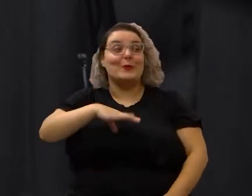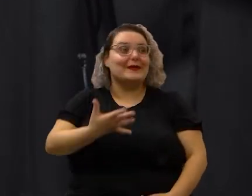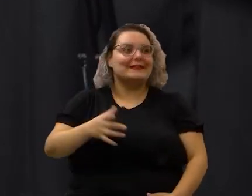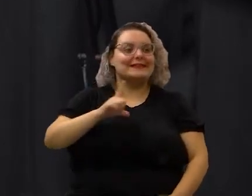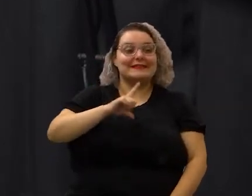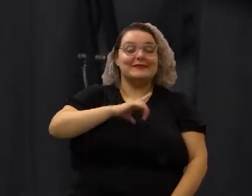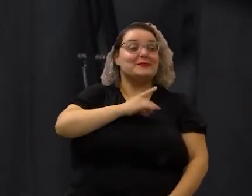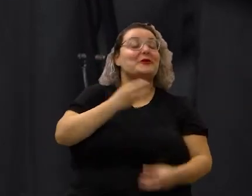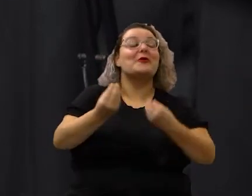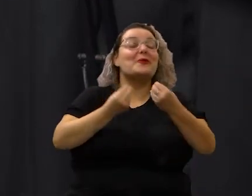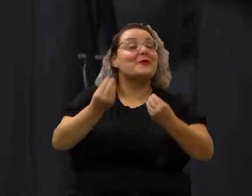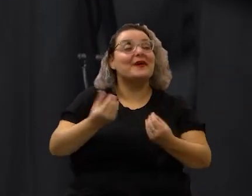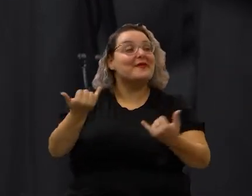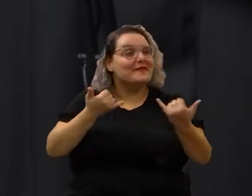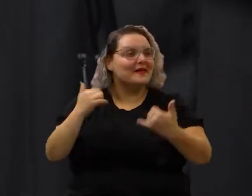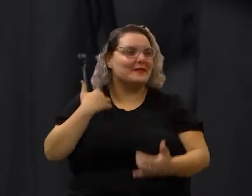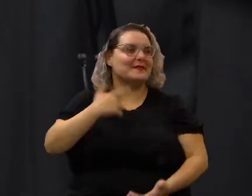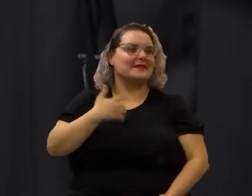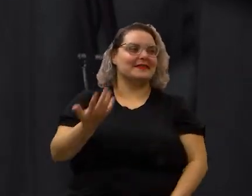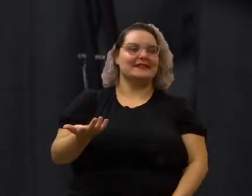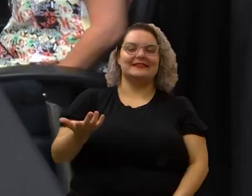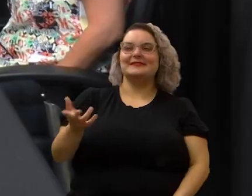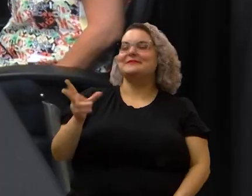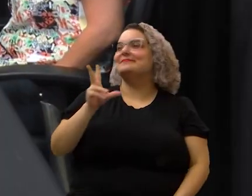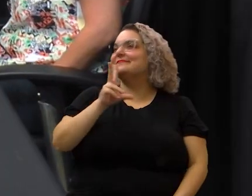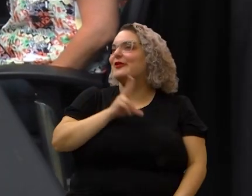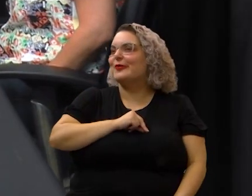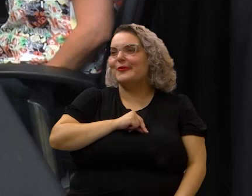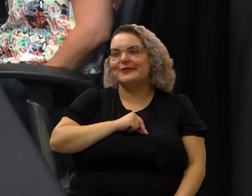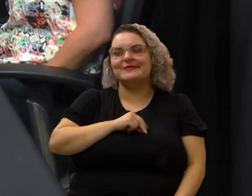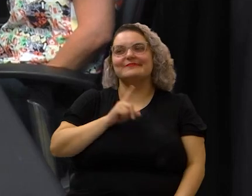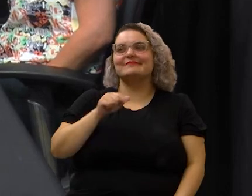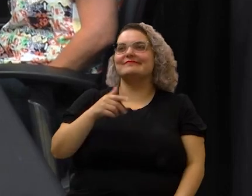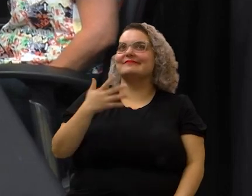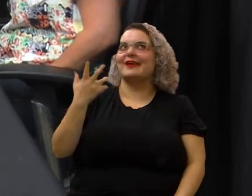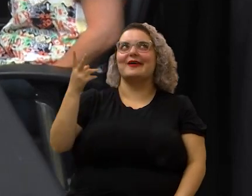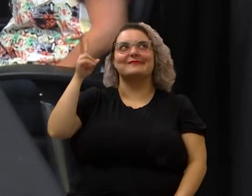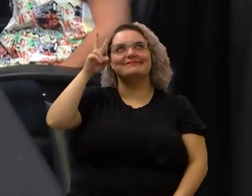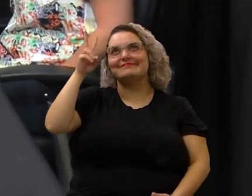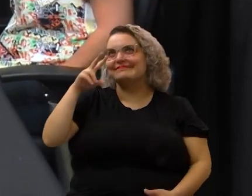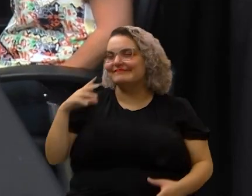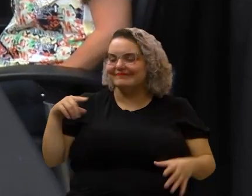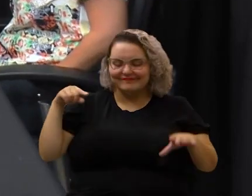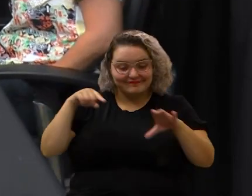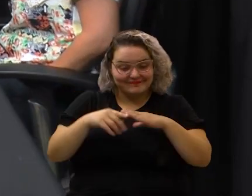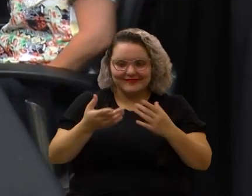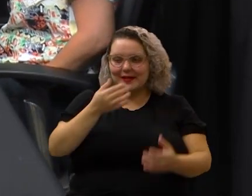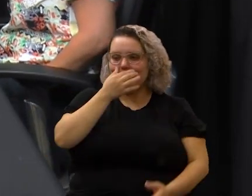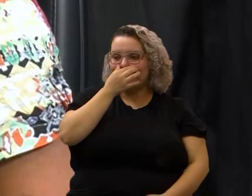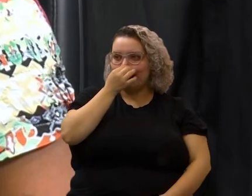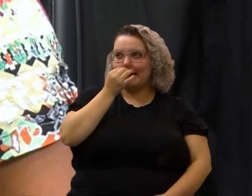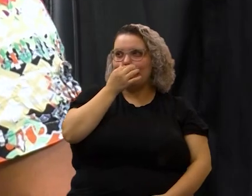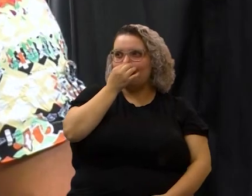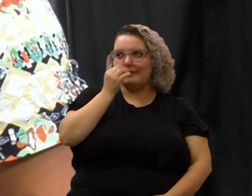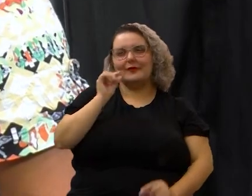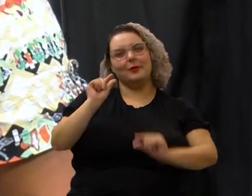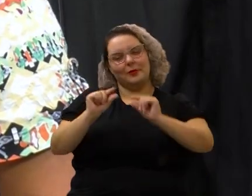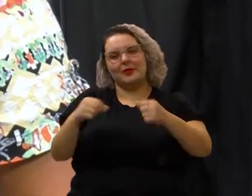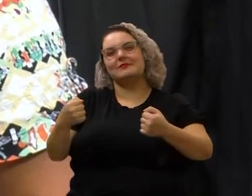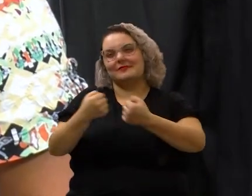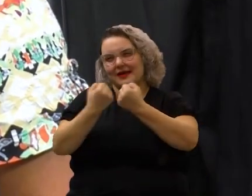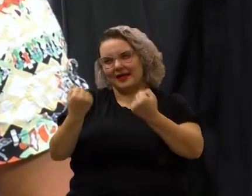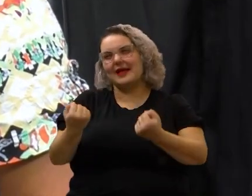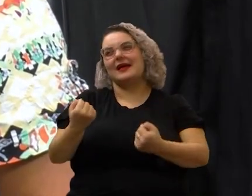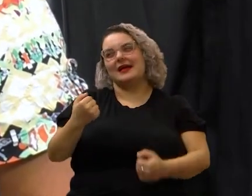Teve medos? Como foi isso? Conta para nós. Nossa, isso é uma história, porque na verdade foi uma situação até um pouco de conflito, né? Eu